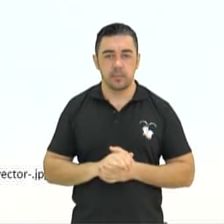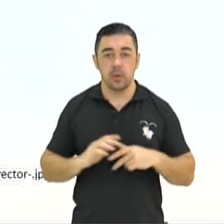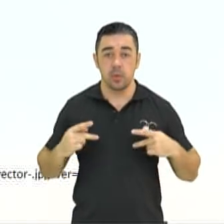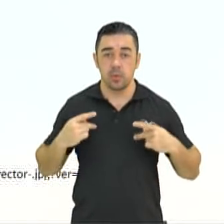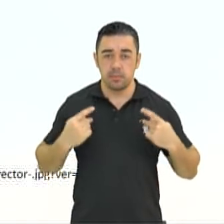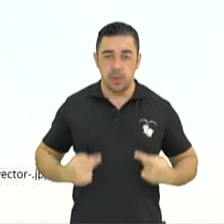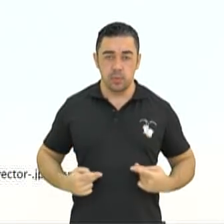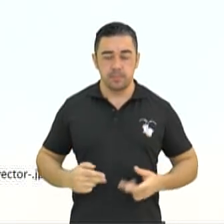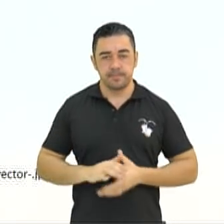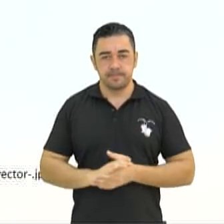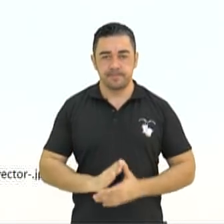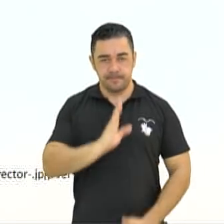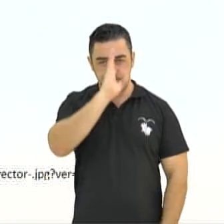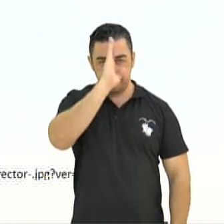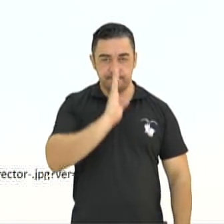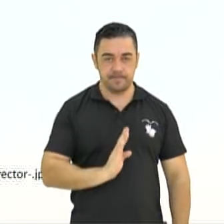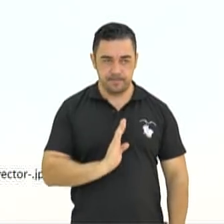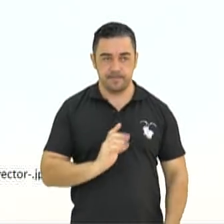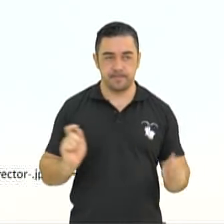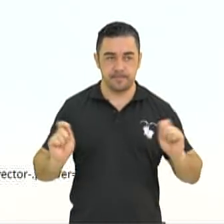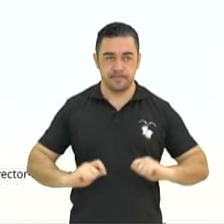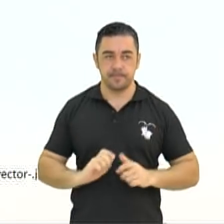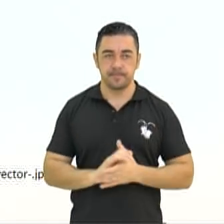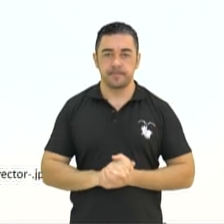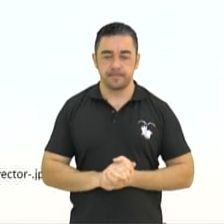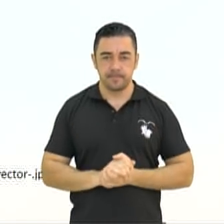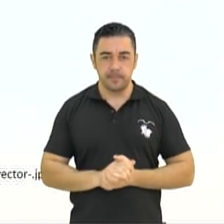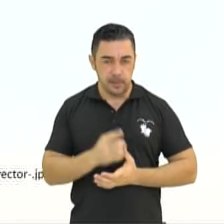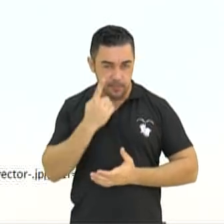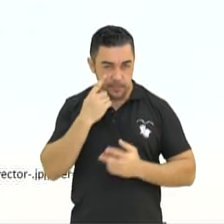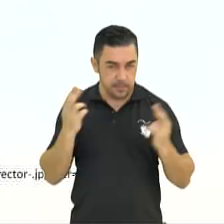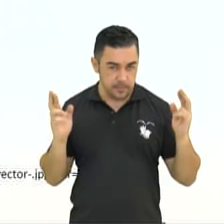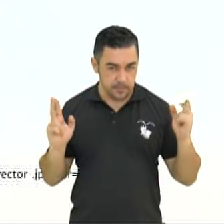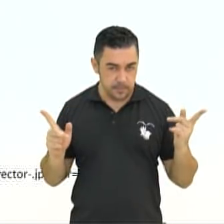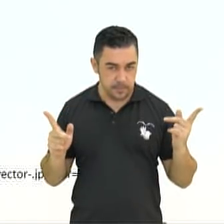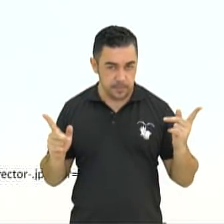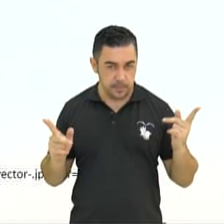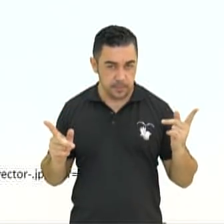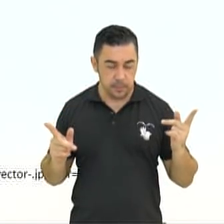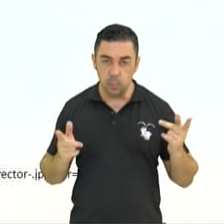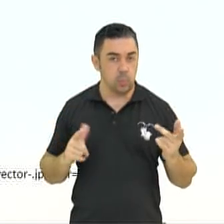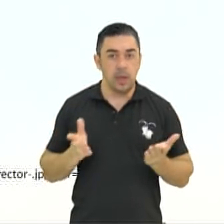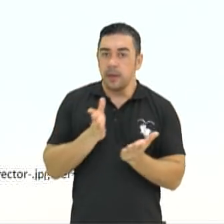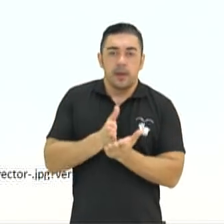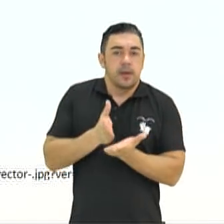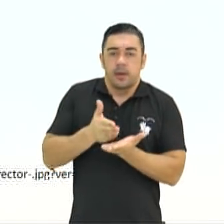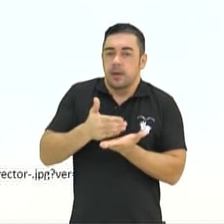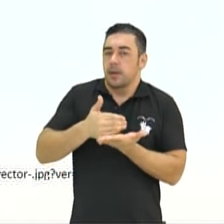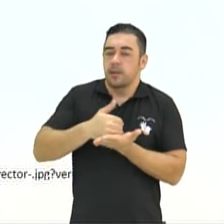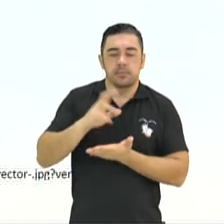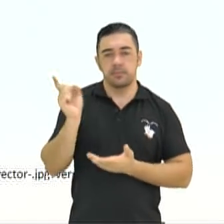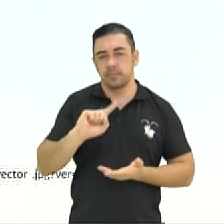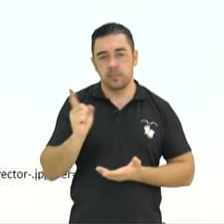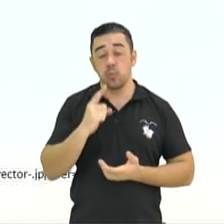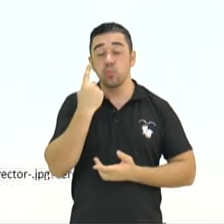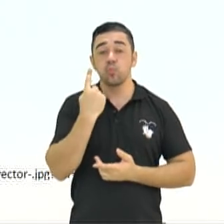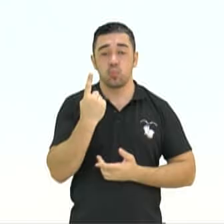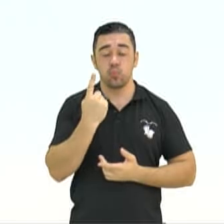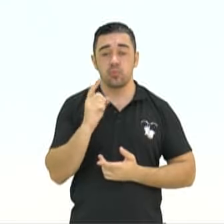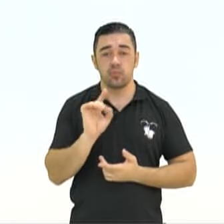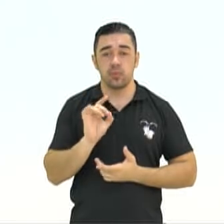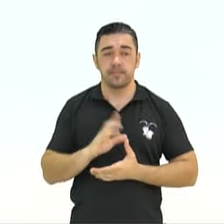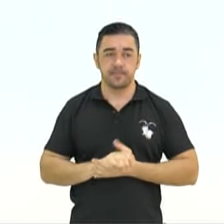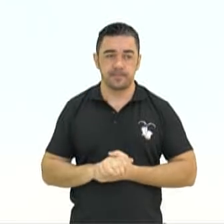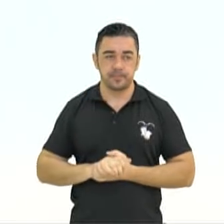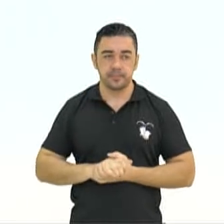O homem, 2 metades iguais. Tá vendo a diferença? Então aqui eu não tenho várias possibilidades, eu tenho uma possibilidade só,